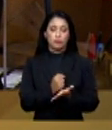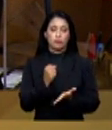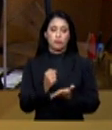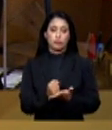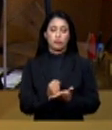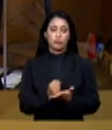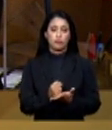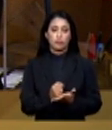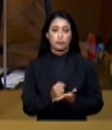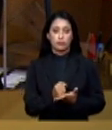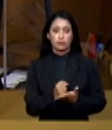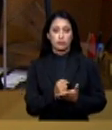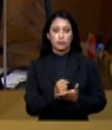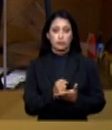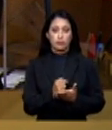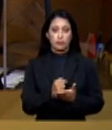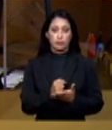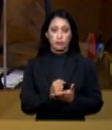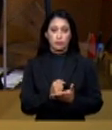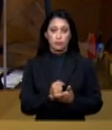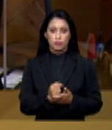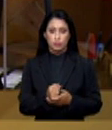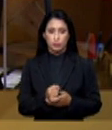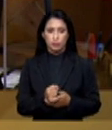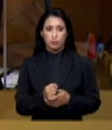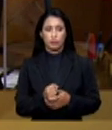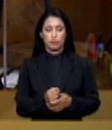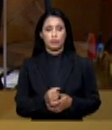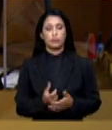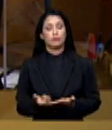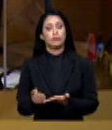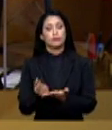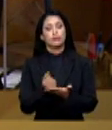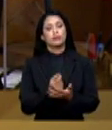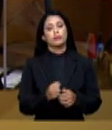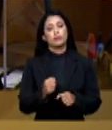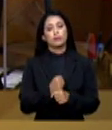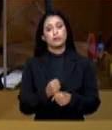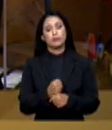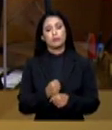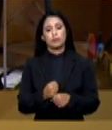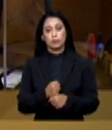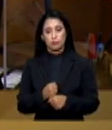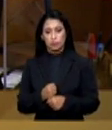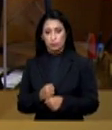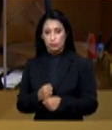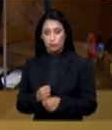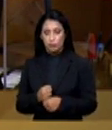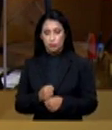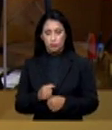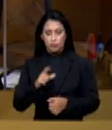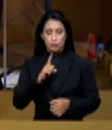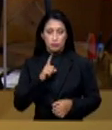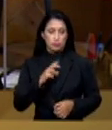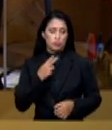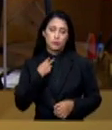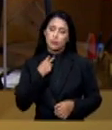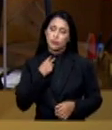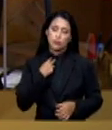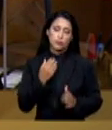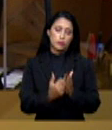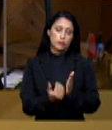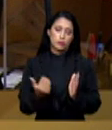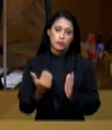contratar não tenha valor de contrato o faturamento anual projetado para o subir logo delegatário não